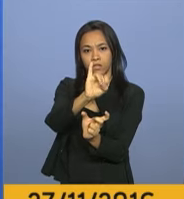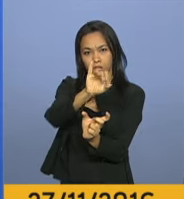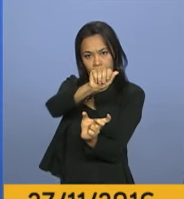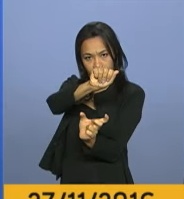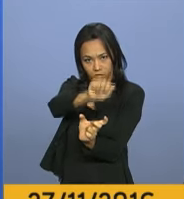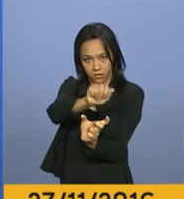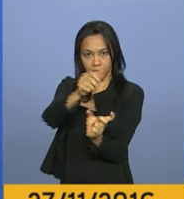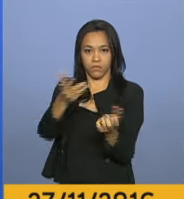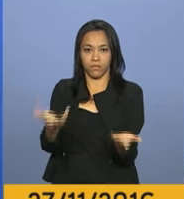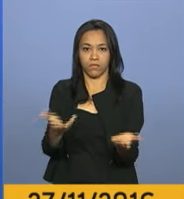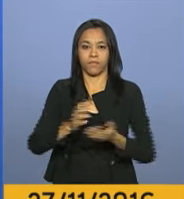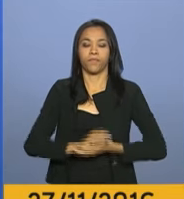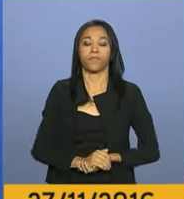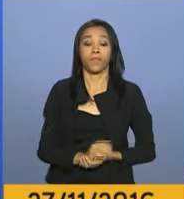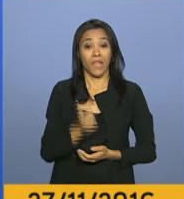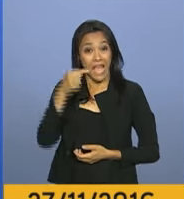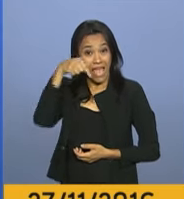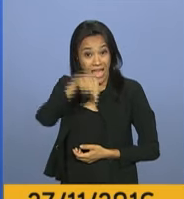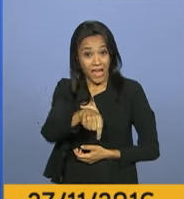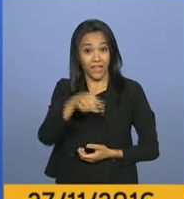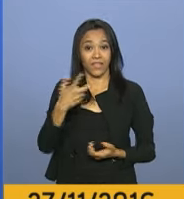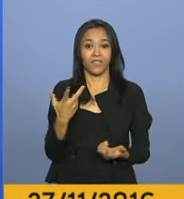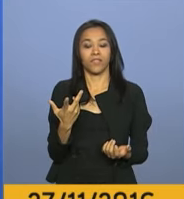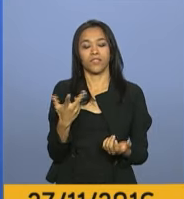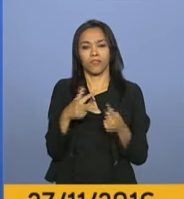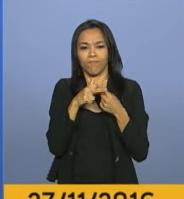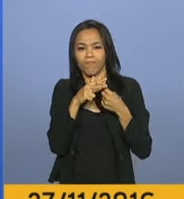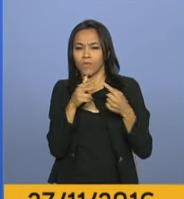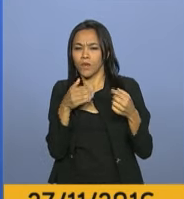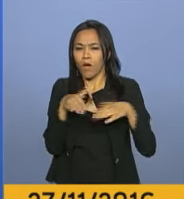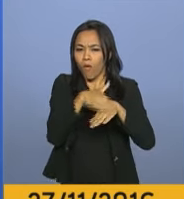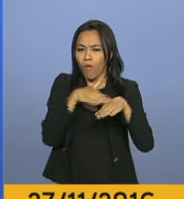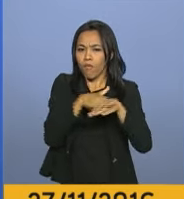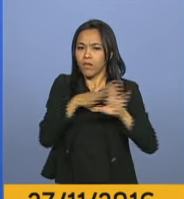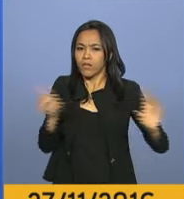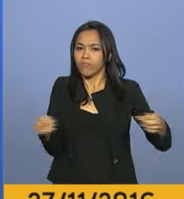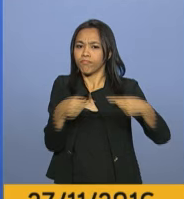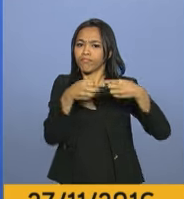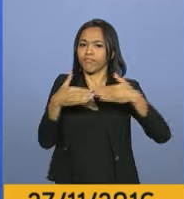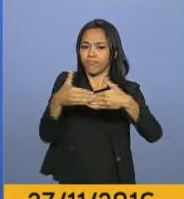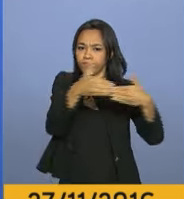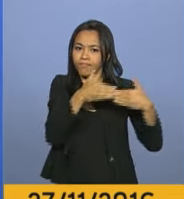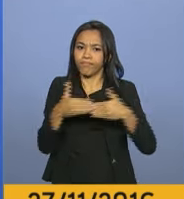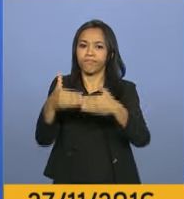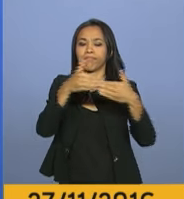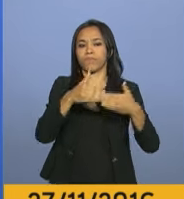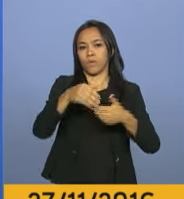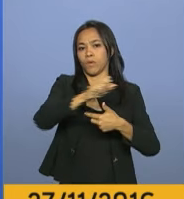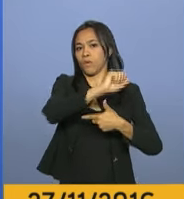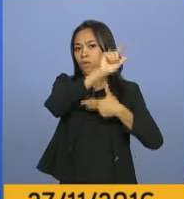E este ajustamento institucional que nós estamos fazendo